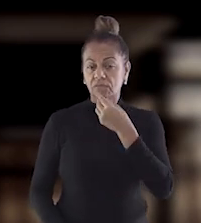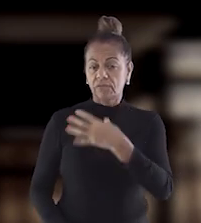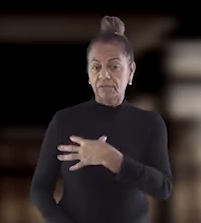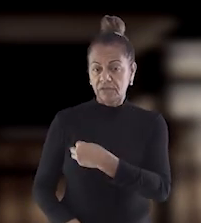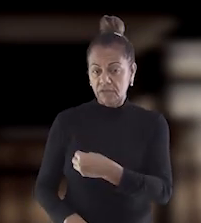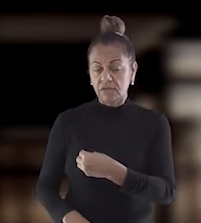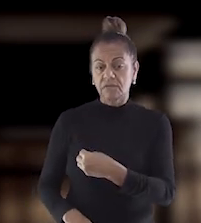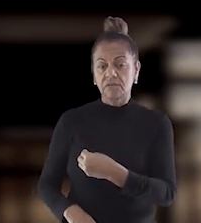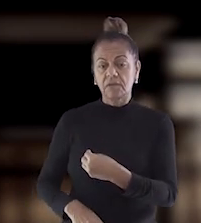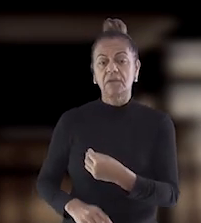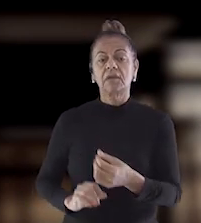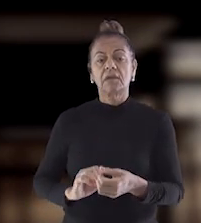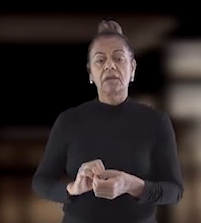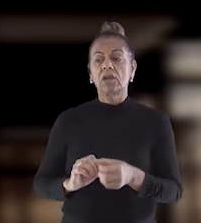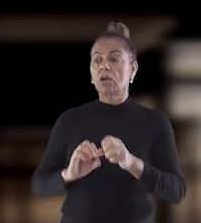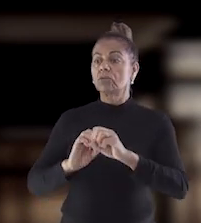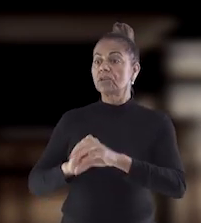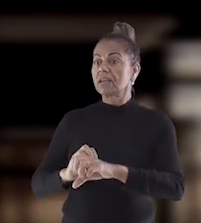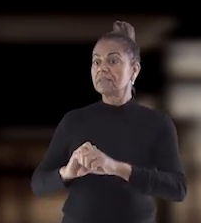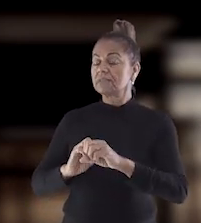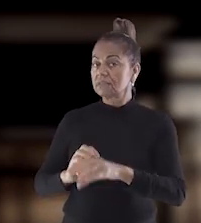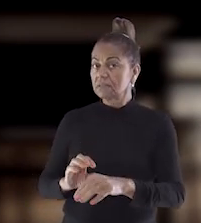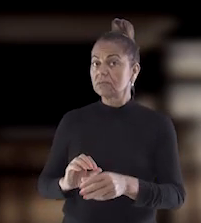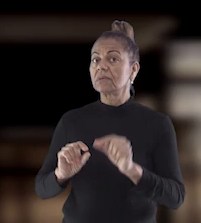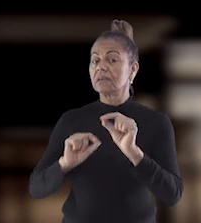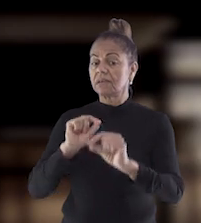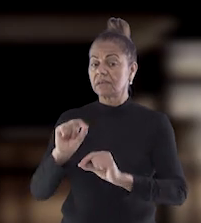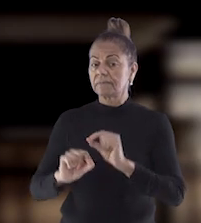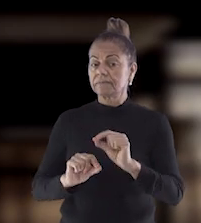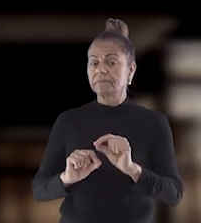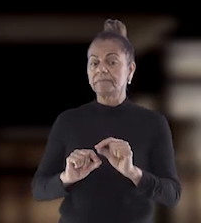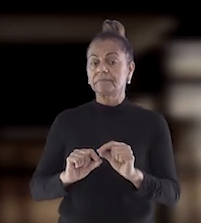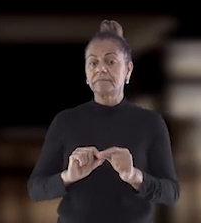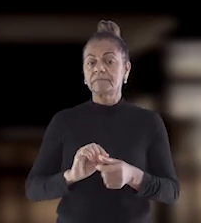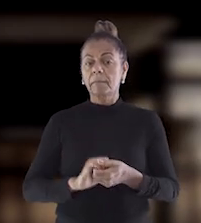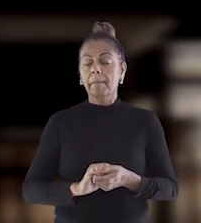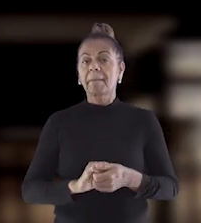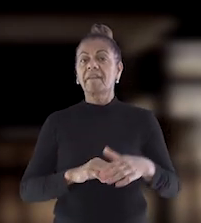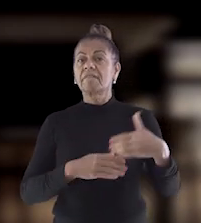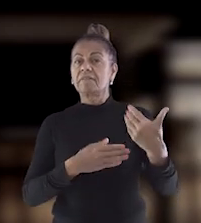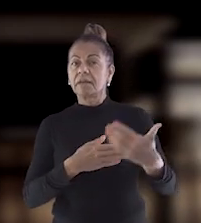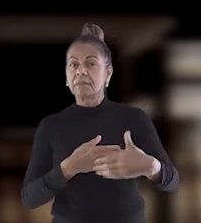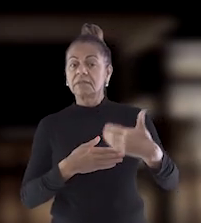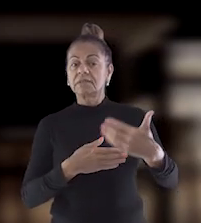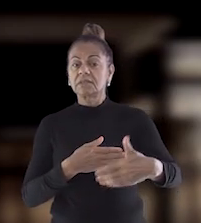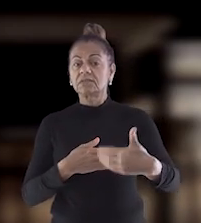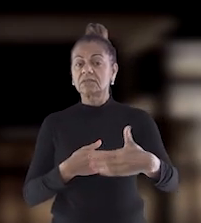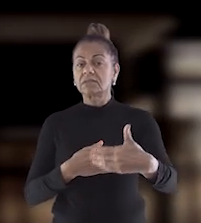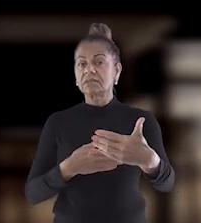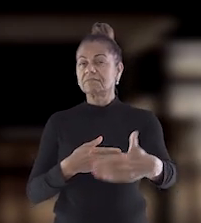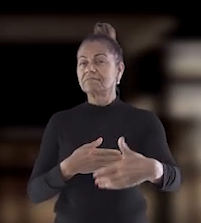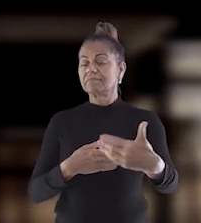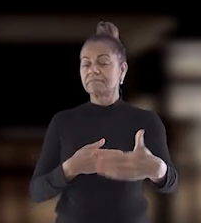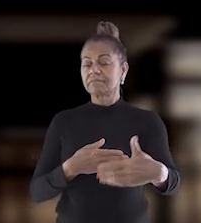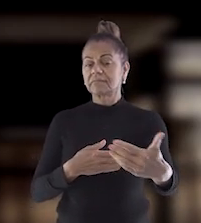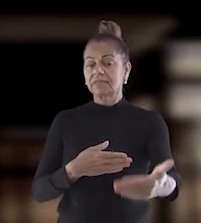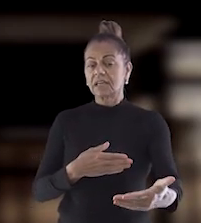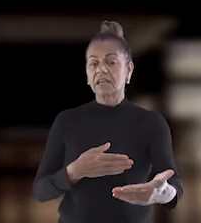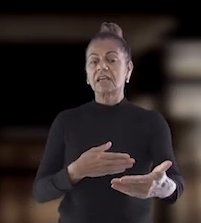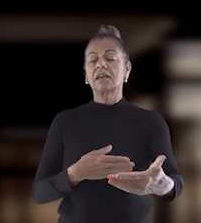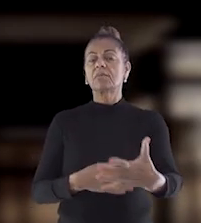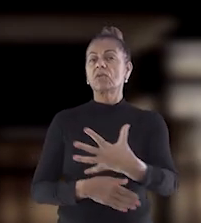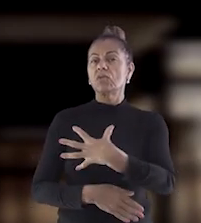posso dizer, eu sou uma pessoa, assim, vista do que eu fui antes, hoje eu sou rica. Aí, o que